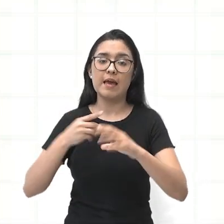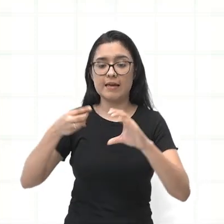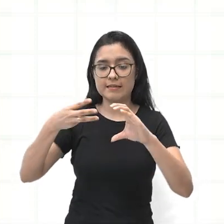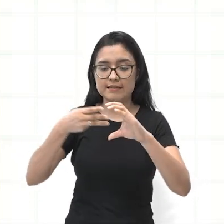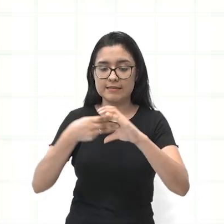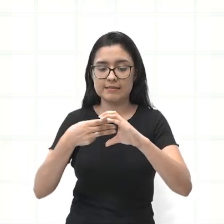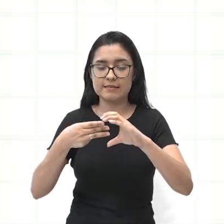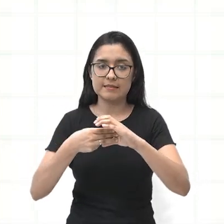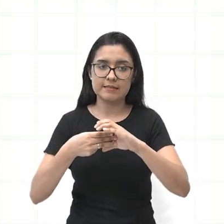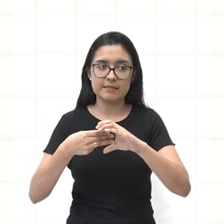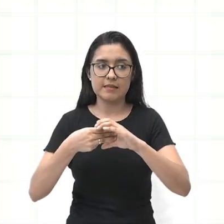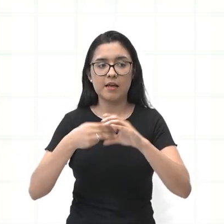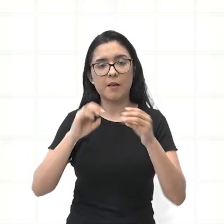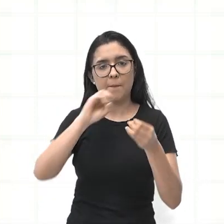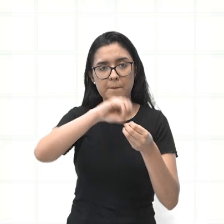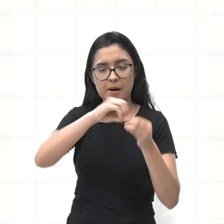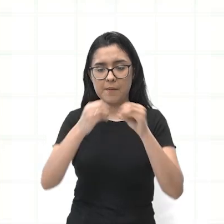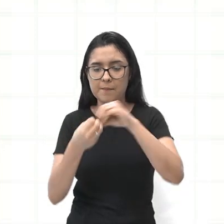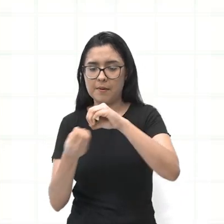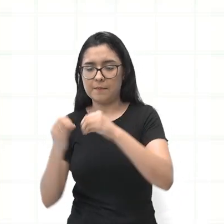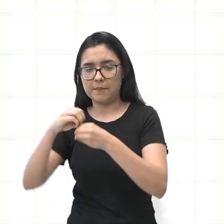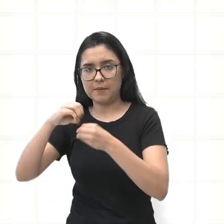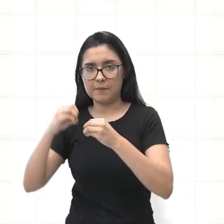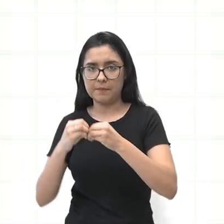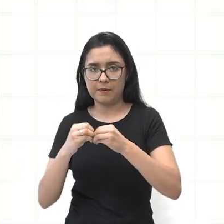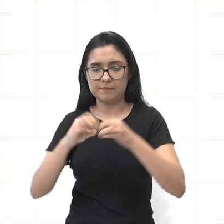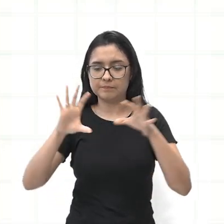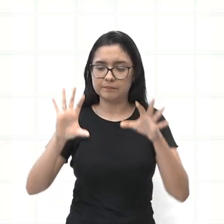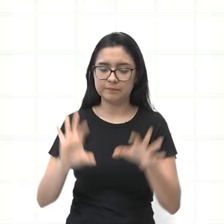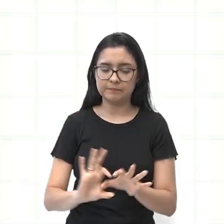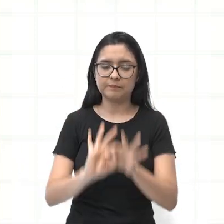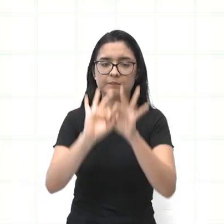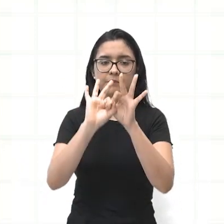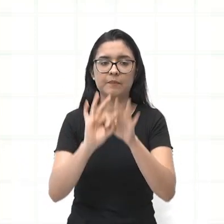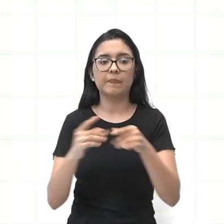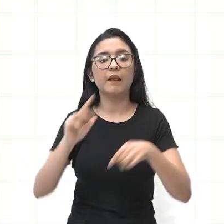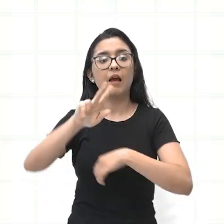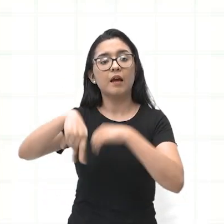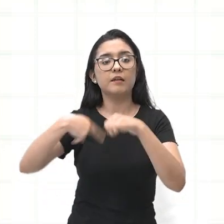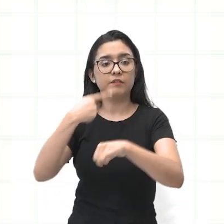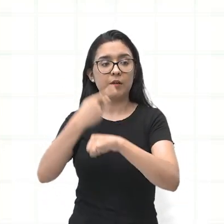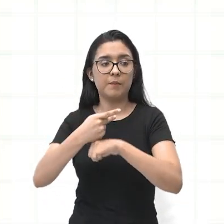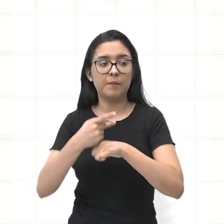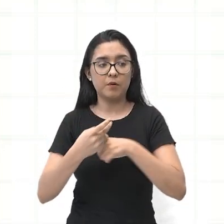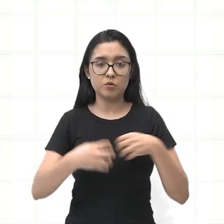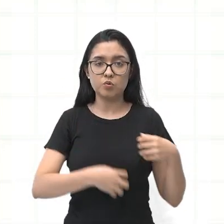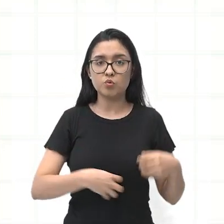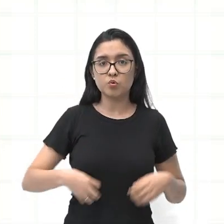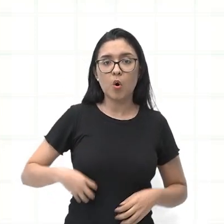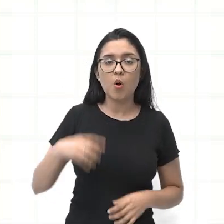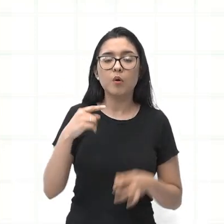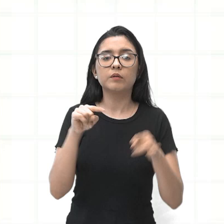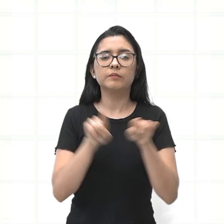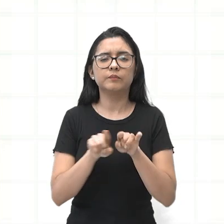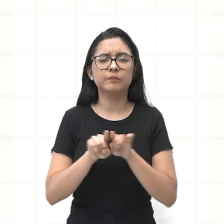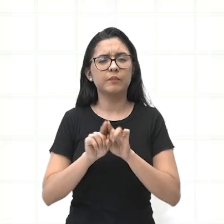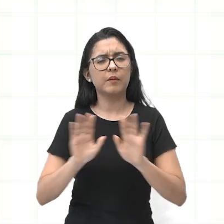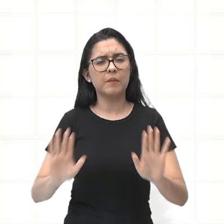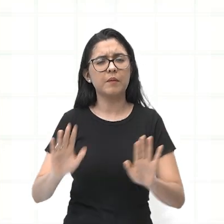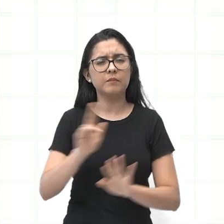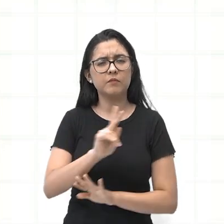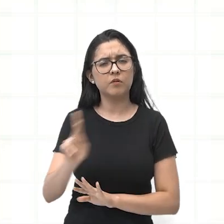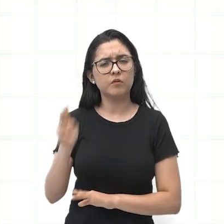células iguais desempenhando uma mesma função. Os órgãos. Professora, eu estou